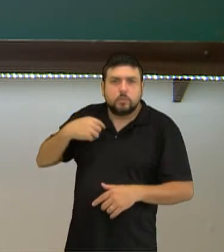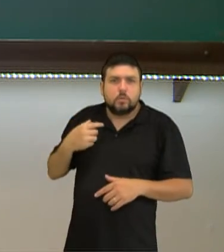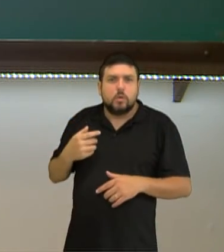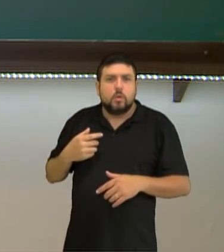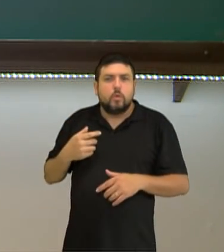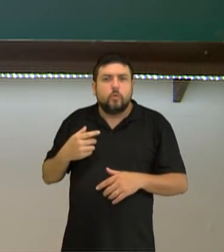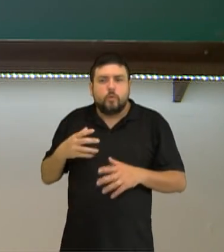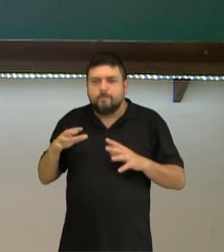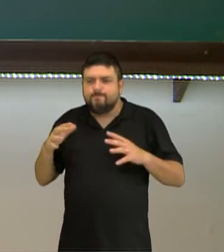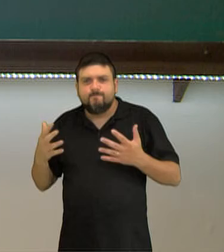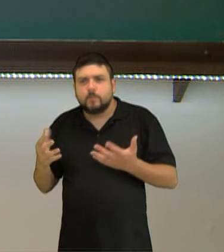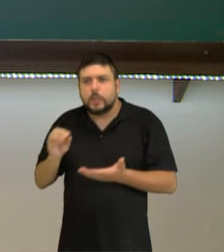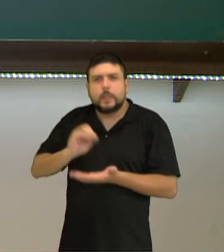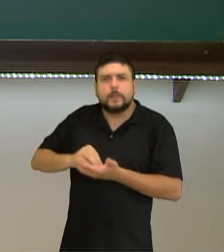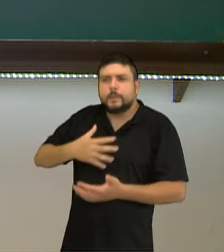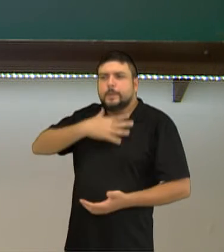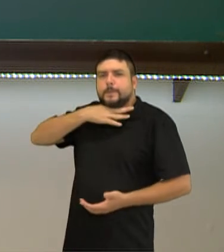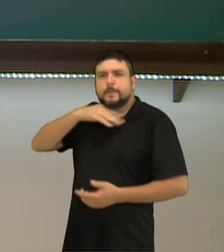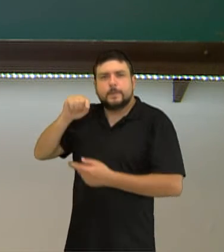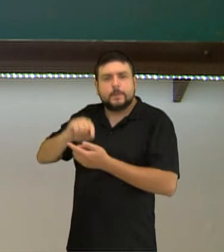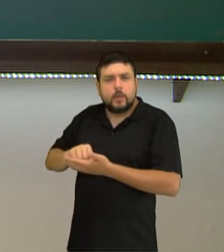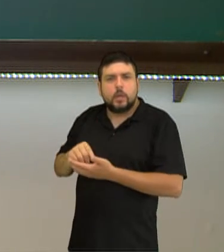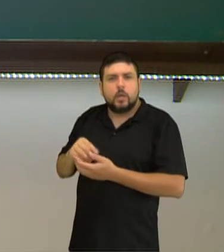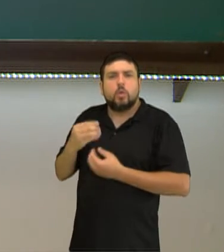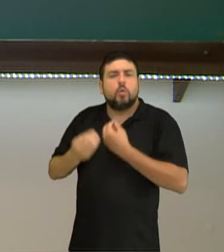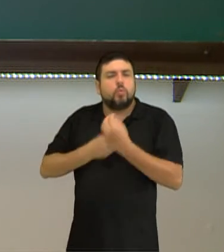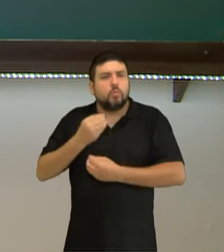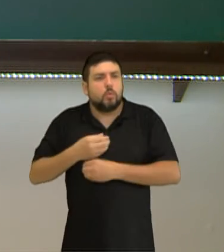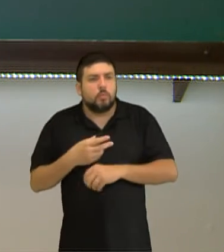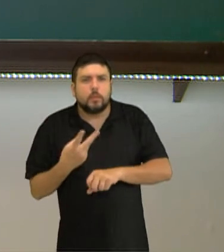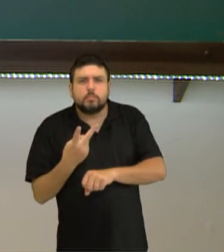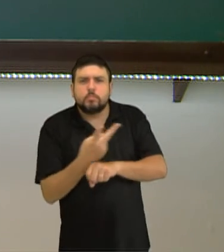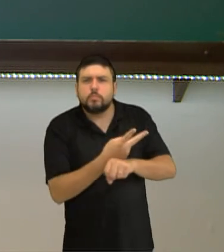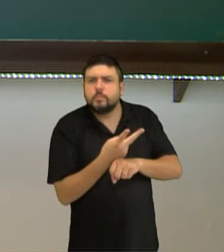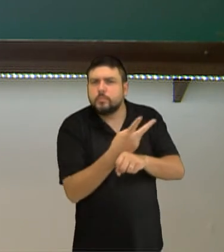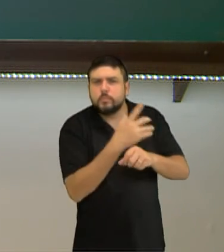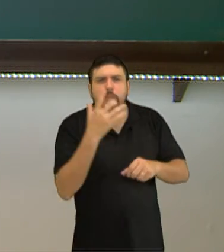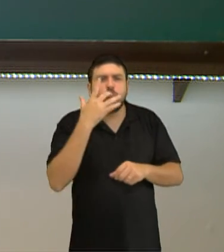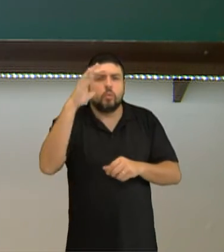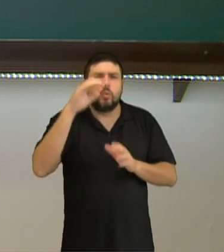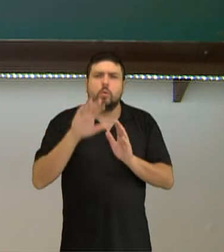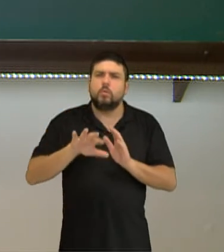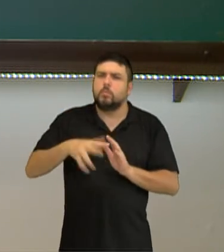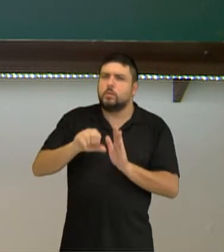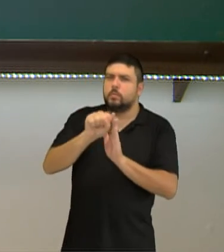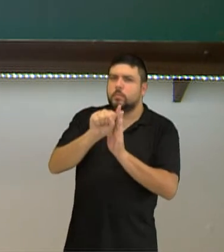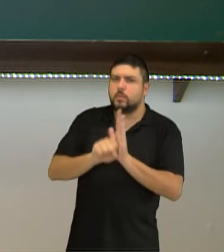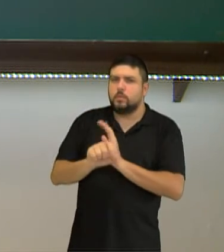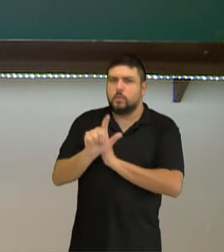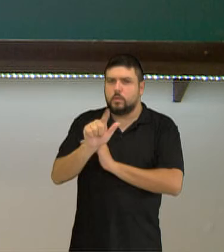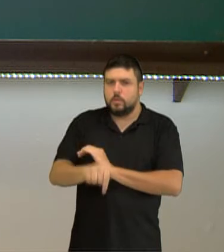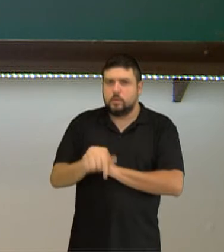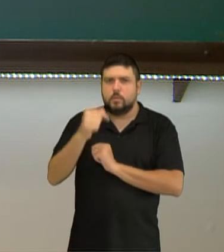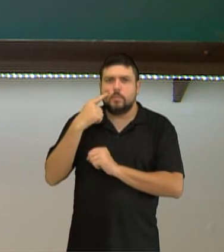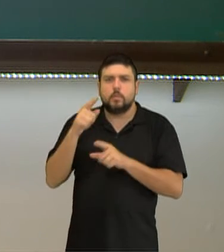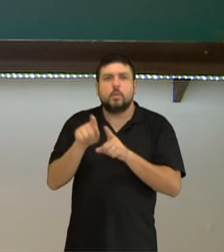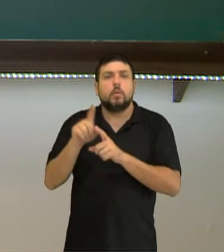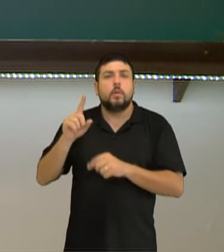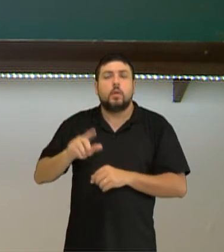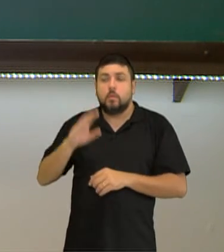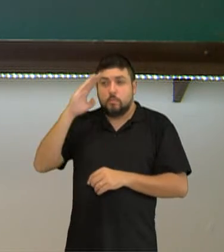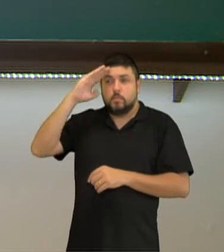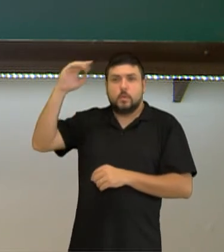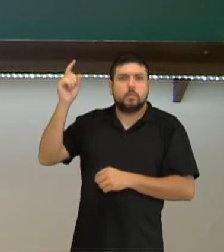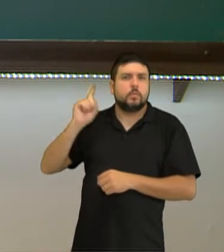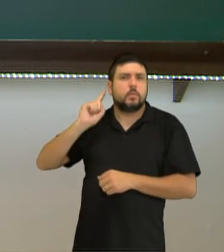pelo Eldorado aqui no Brasil. Esse ouro sendo encontrado no final do século XVII e fazendo de Minas Gerais o centro